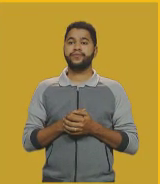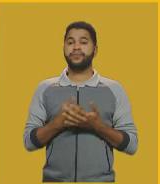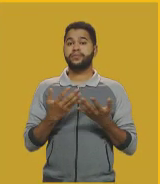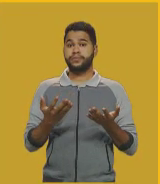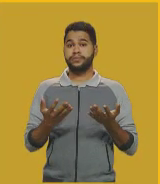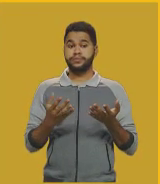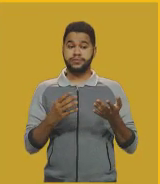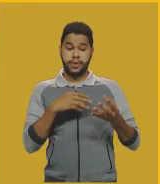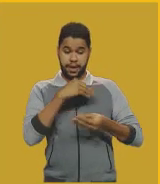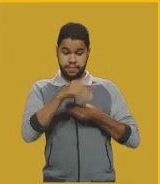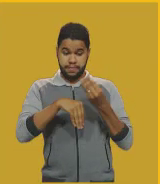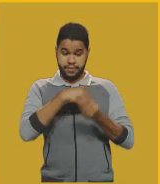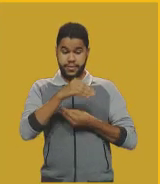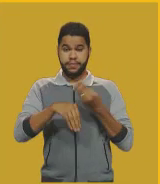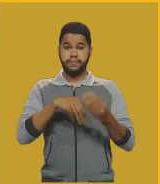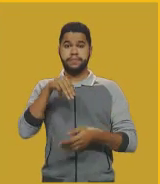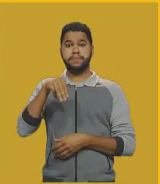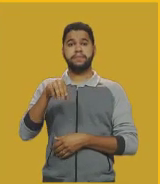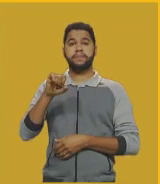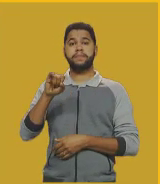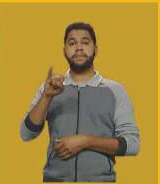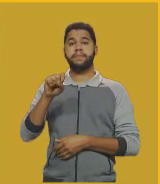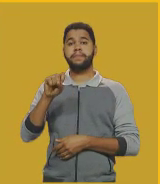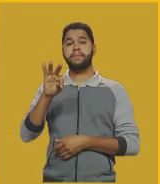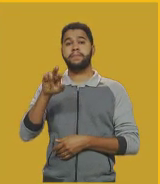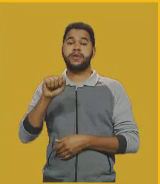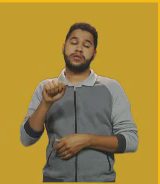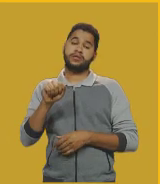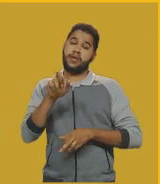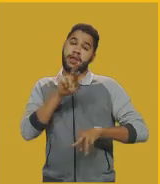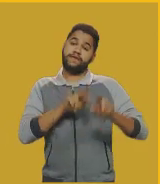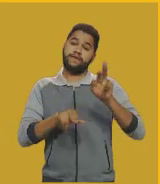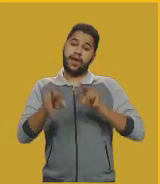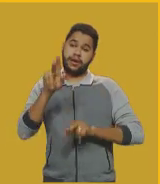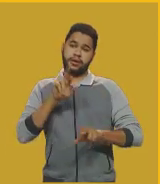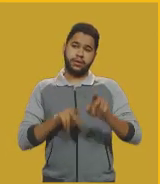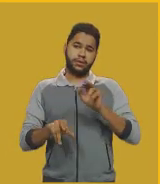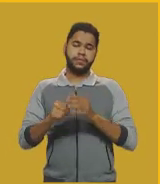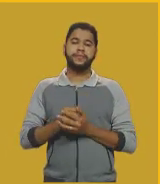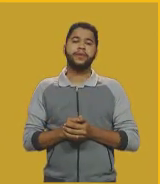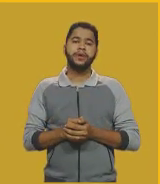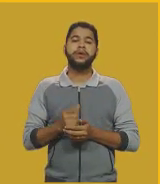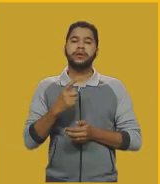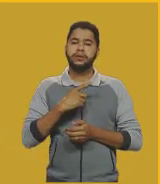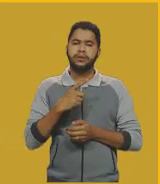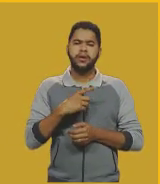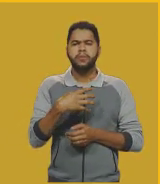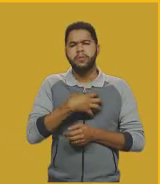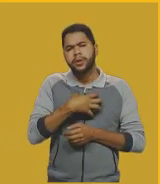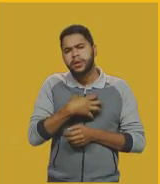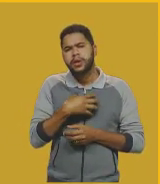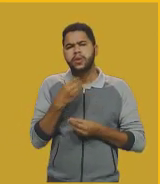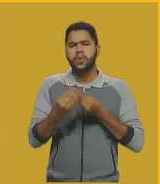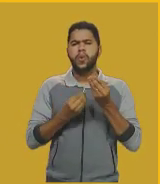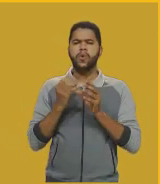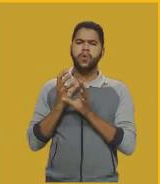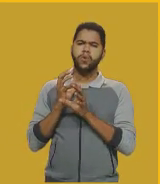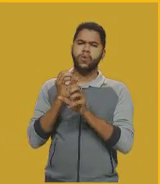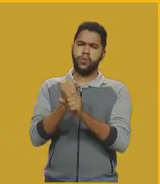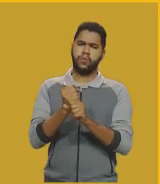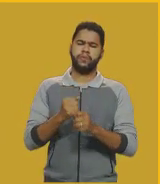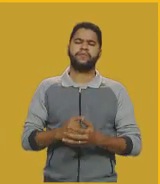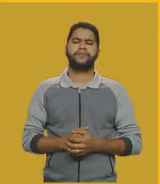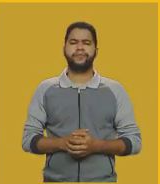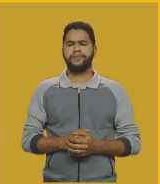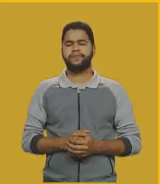essa associação mista, ela varia em cada caso, tá? Então, cada caso a gente vai ter uma maneira diferente de calcular a resistência